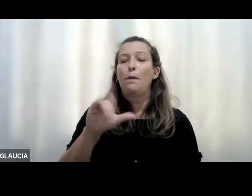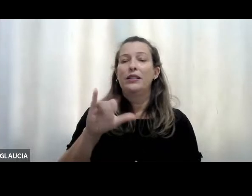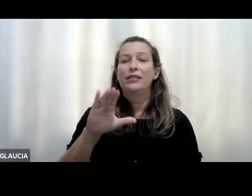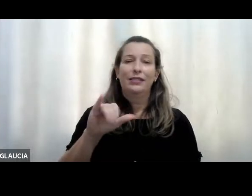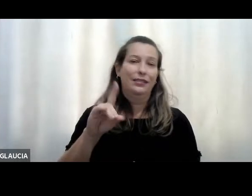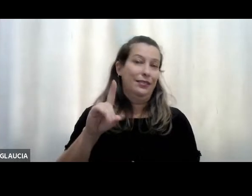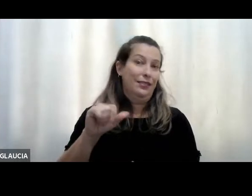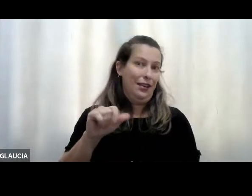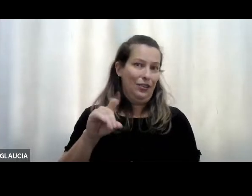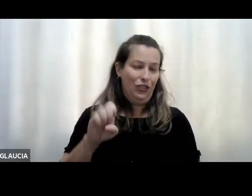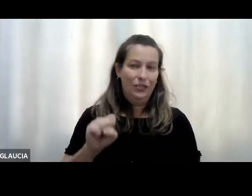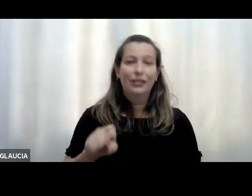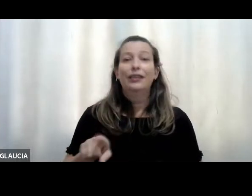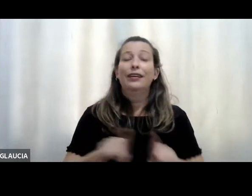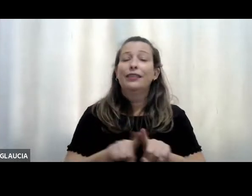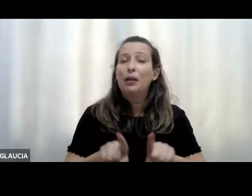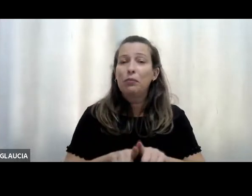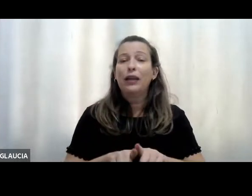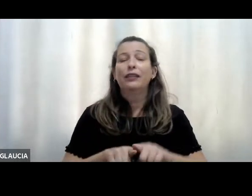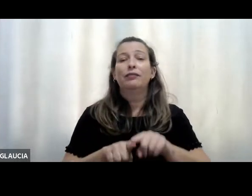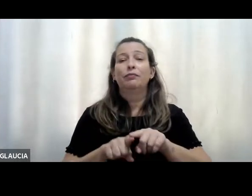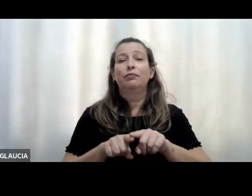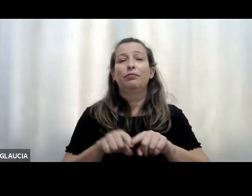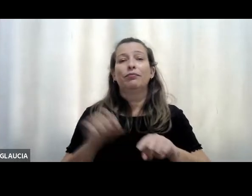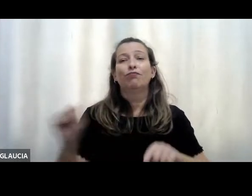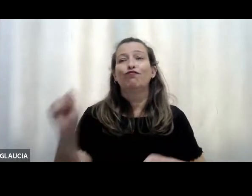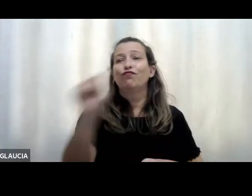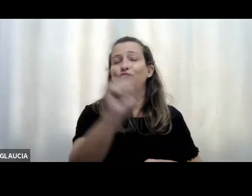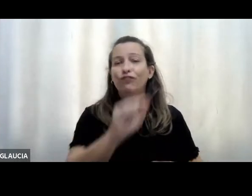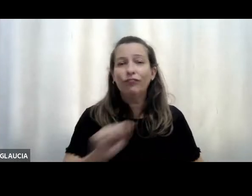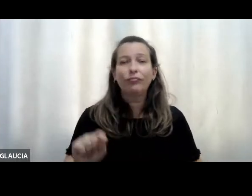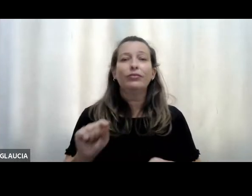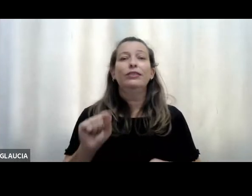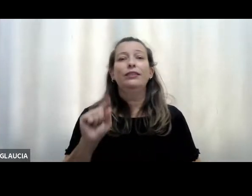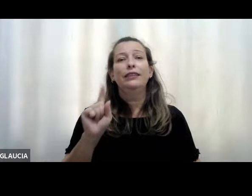com os mercados, fazendo parte também